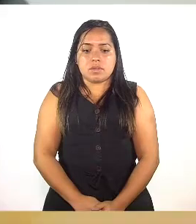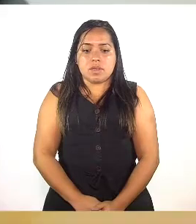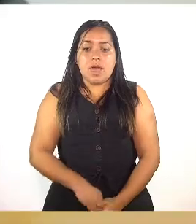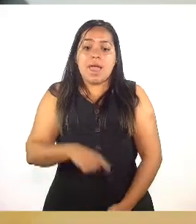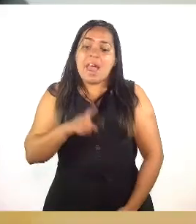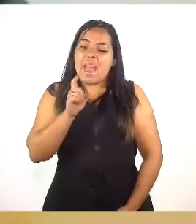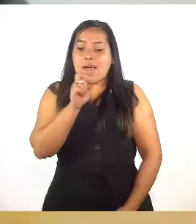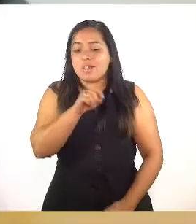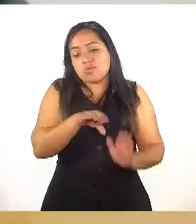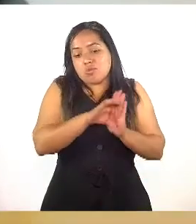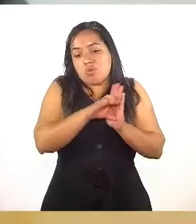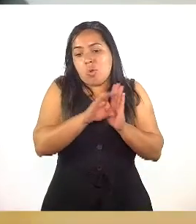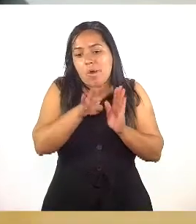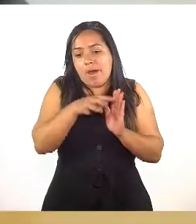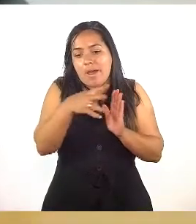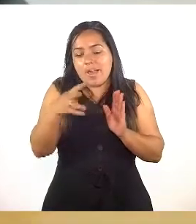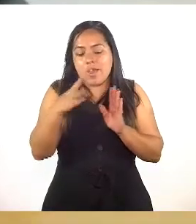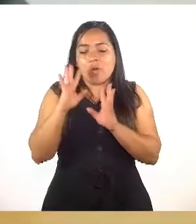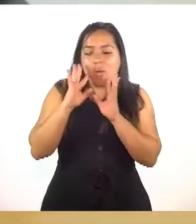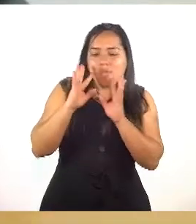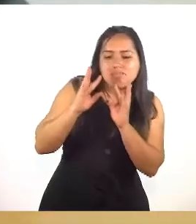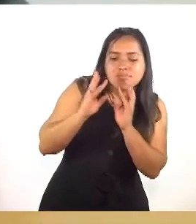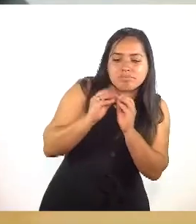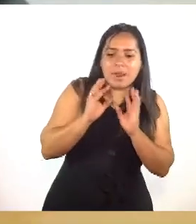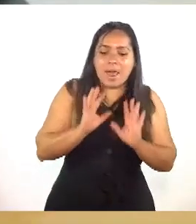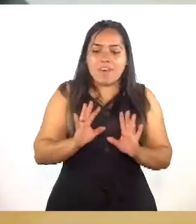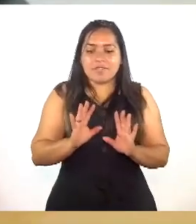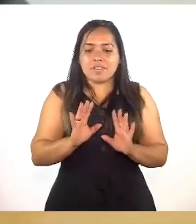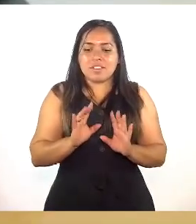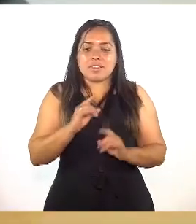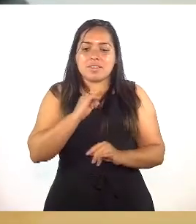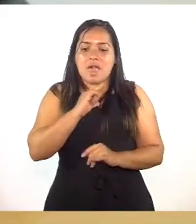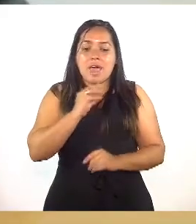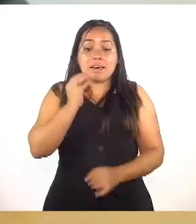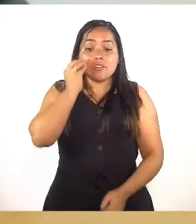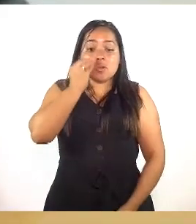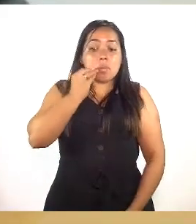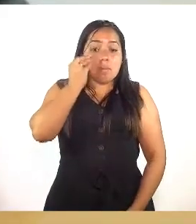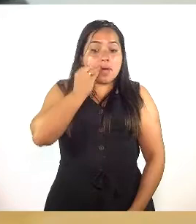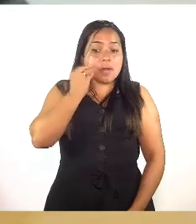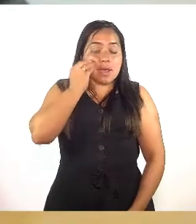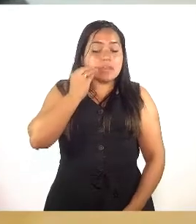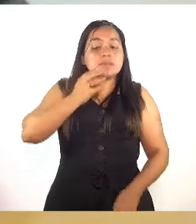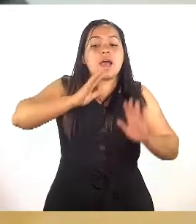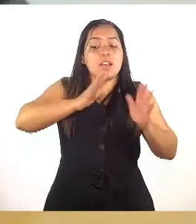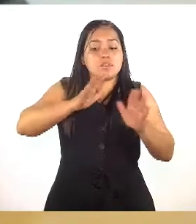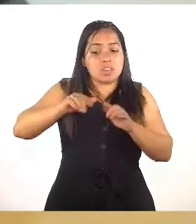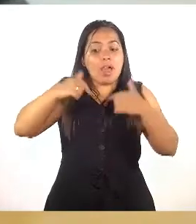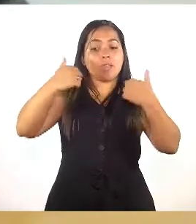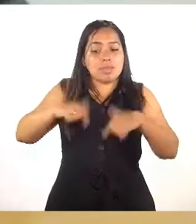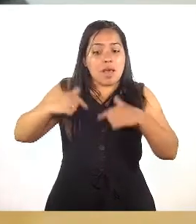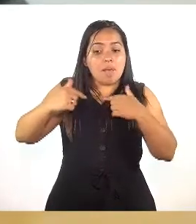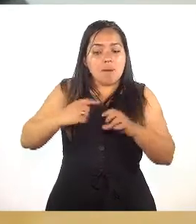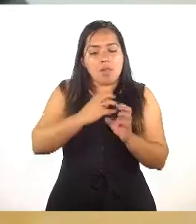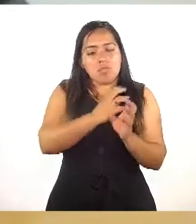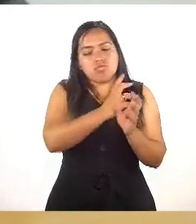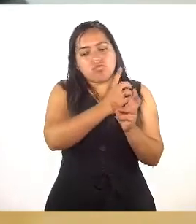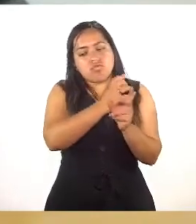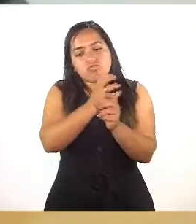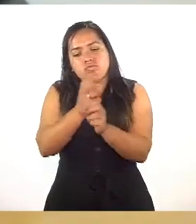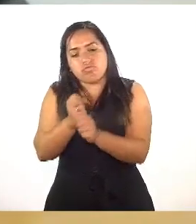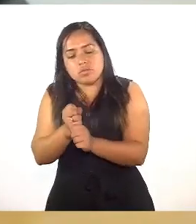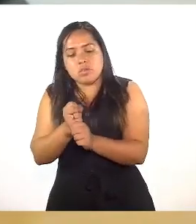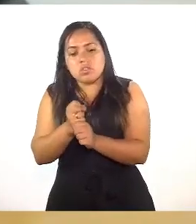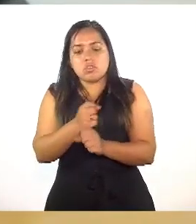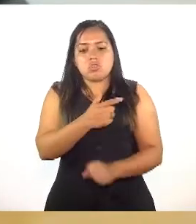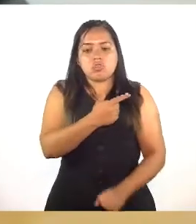esse é um breve resumo, mas de uma experiência que já vem se acumulando, como eu já falei, desde 2005,